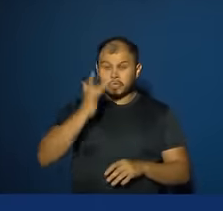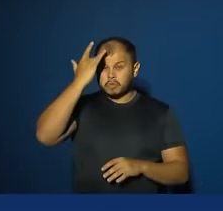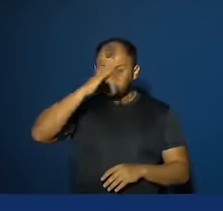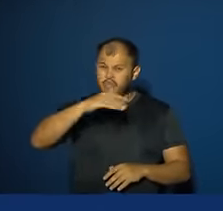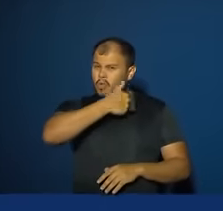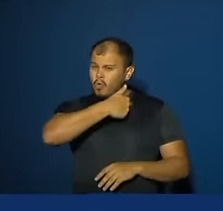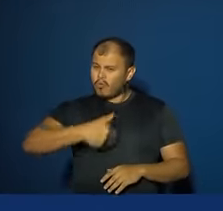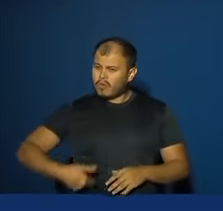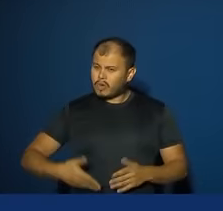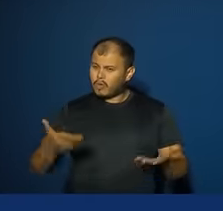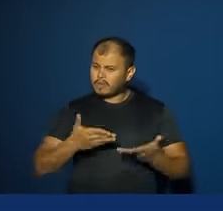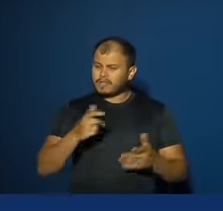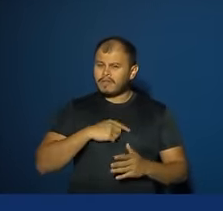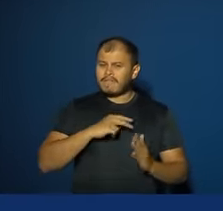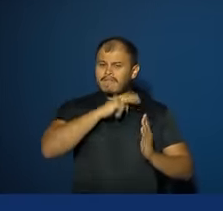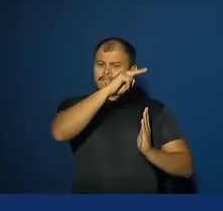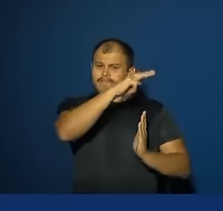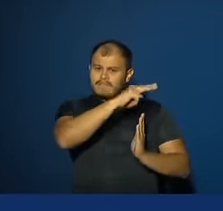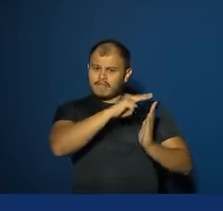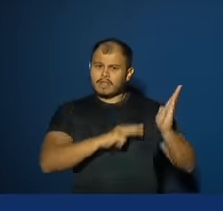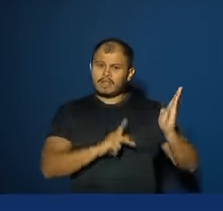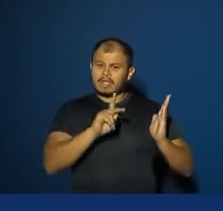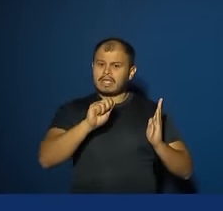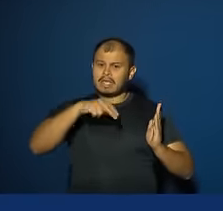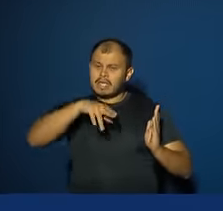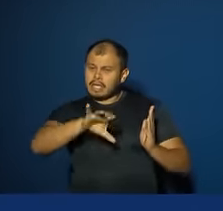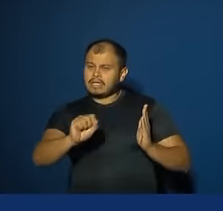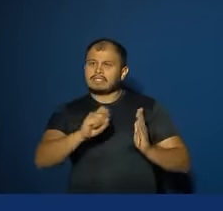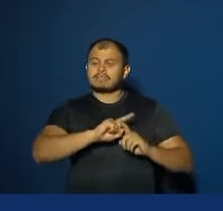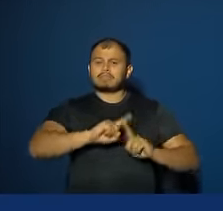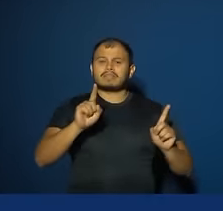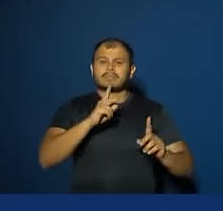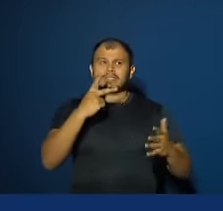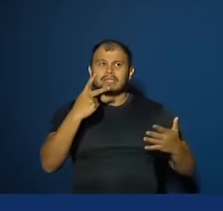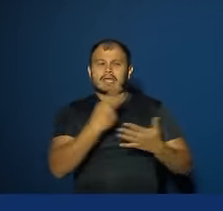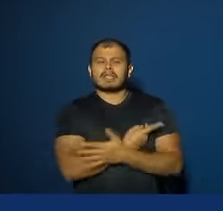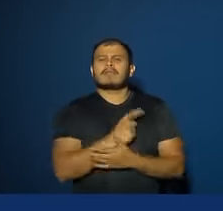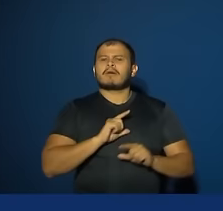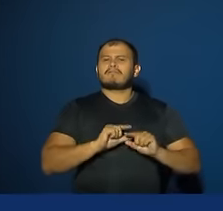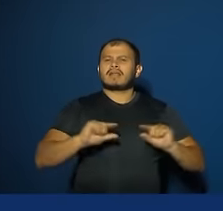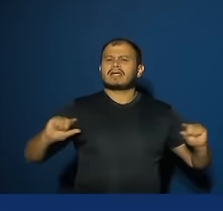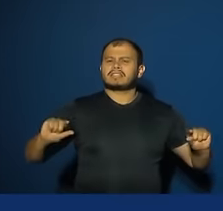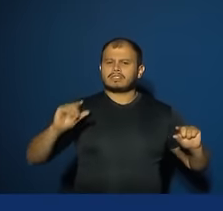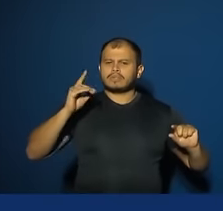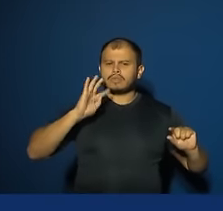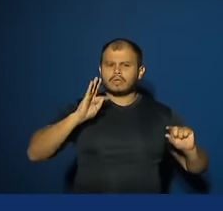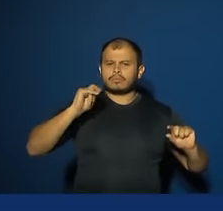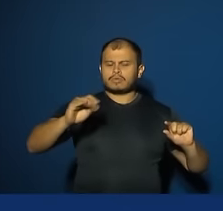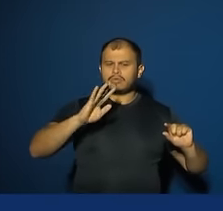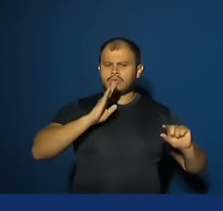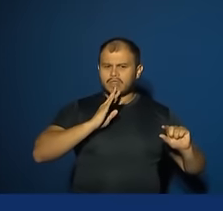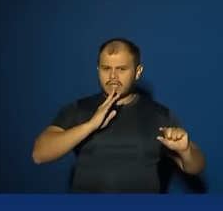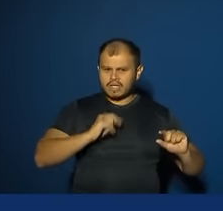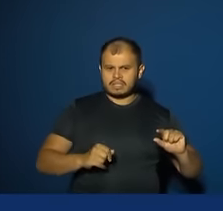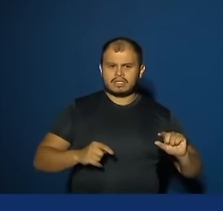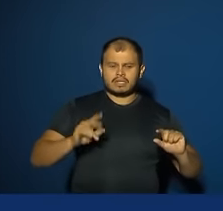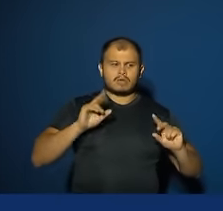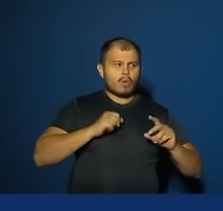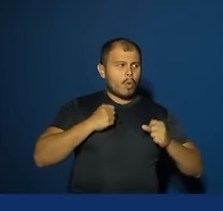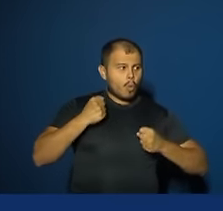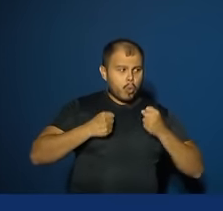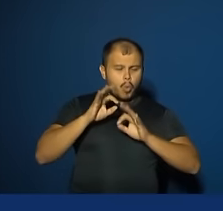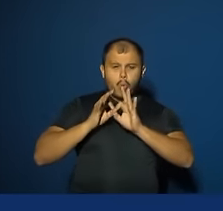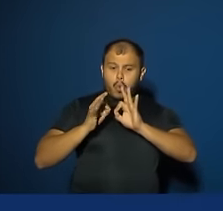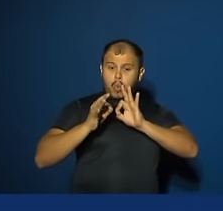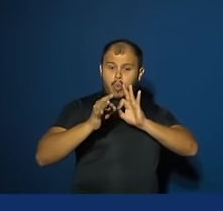governantes leram kees da maneira errada a frase famosa dele é On The Long Run we are All Dead então